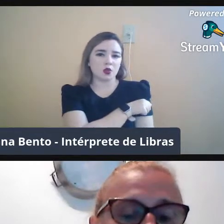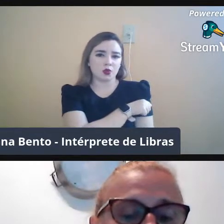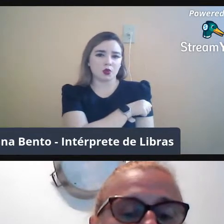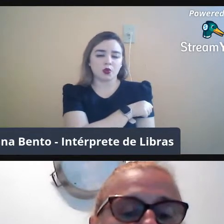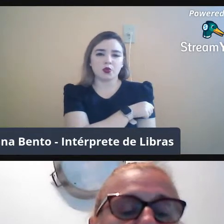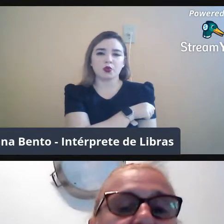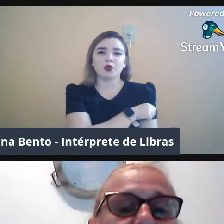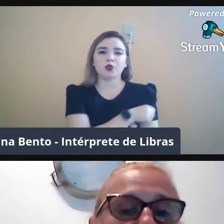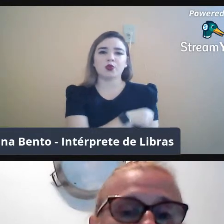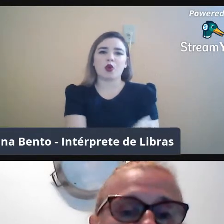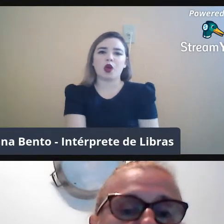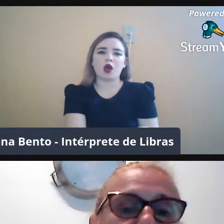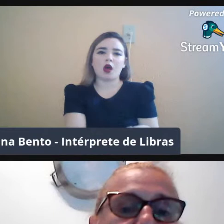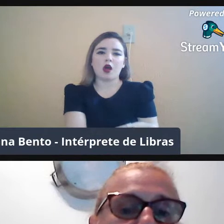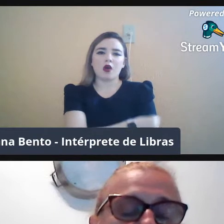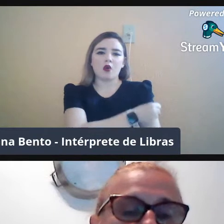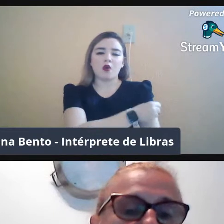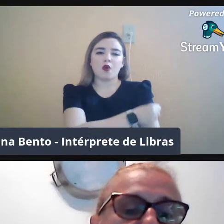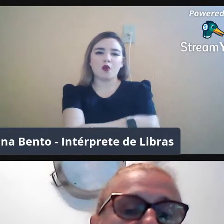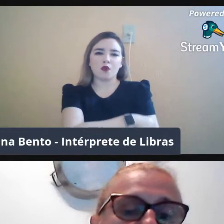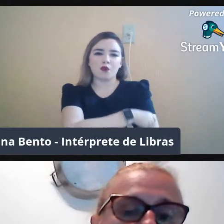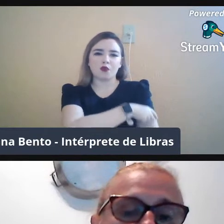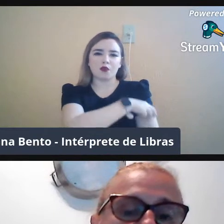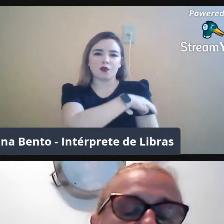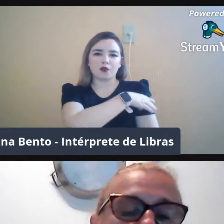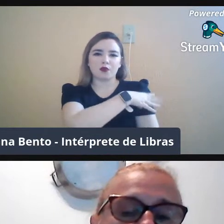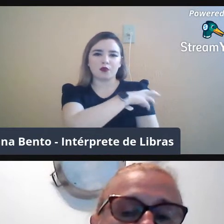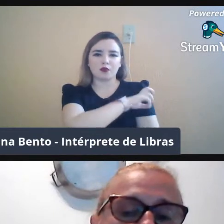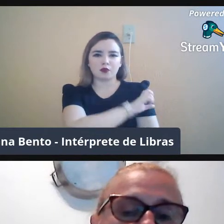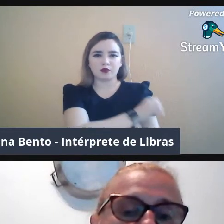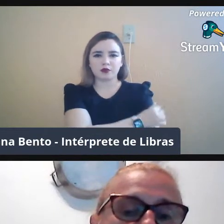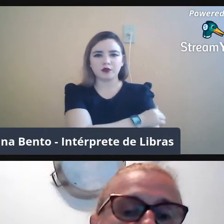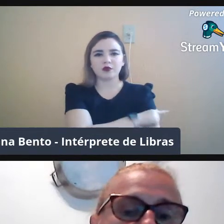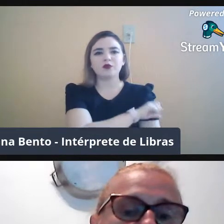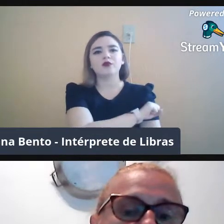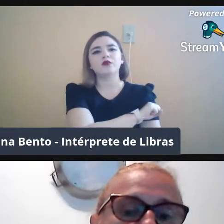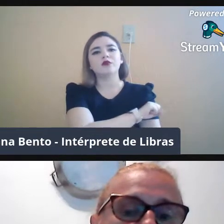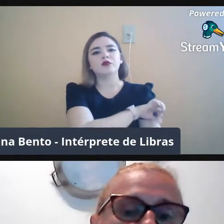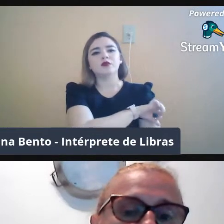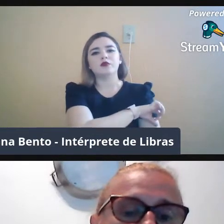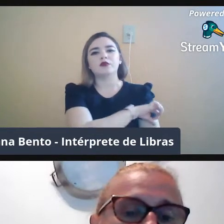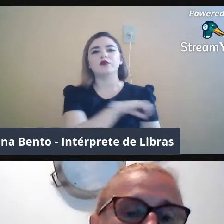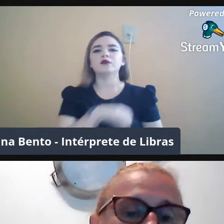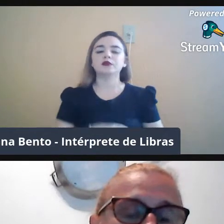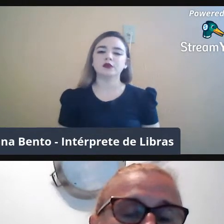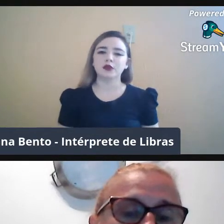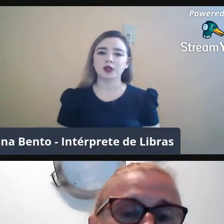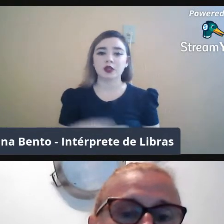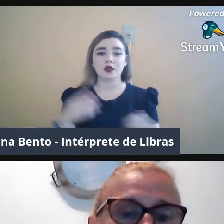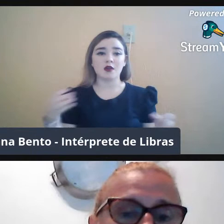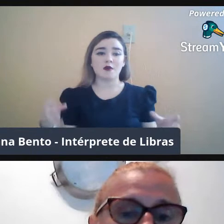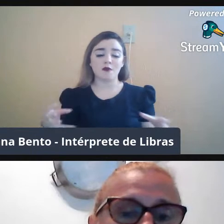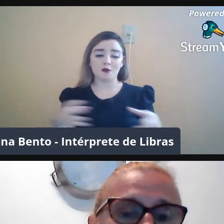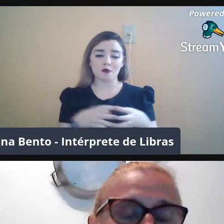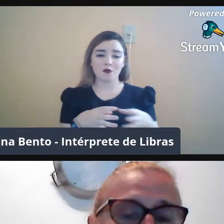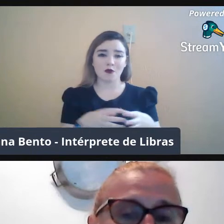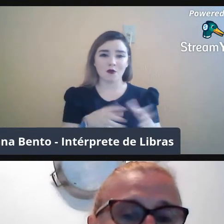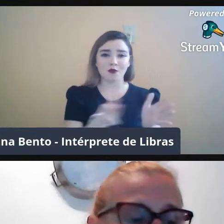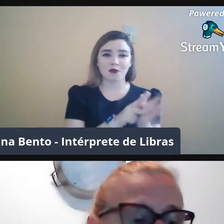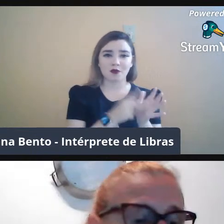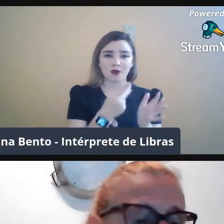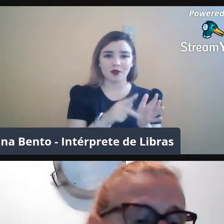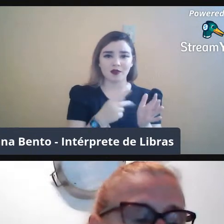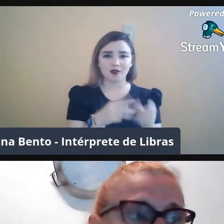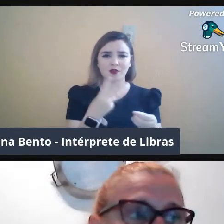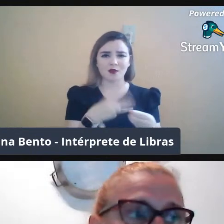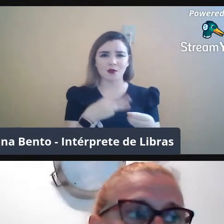ensino fundamental pertencentes ao município. Então, toda vez que você vai fazer um trabalho que